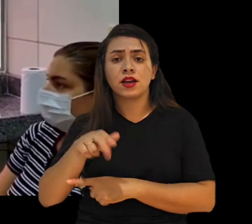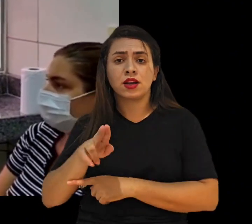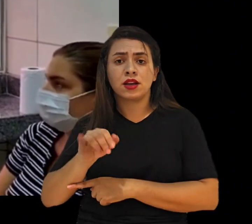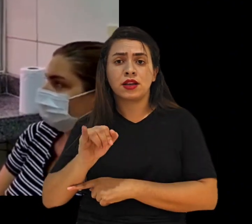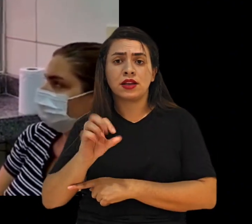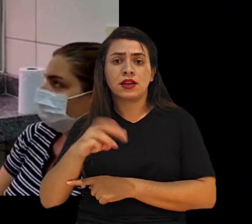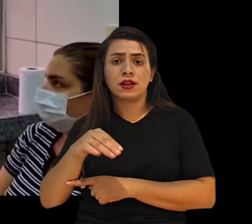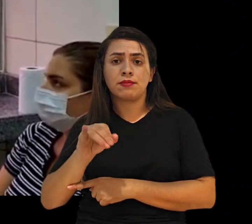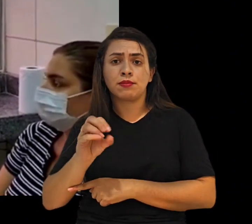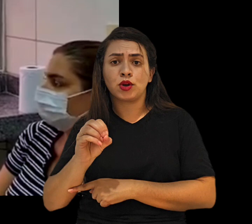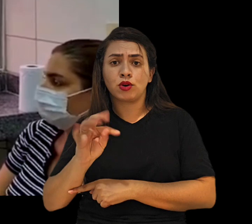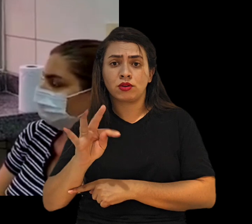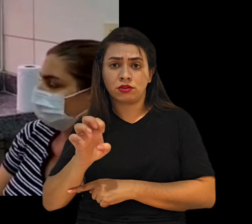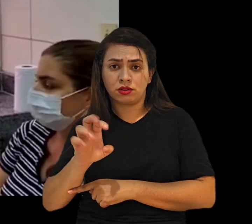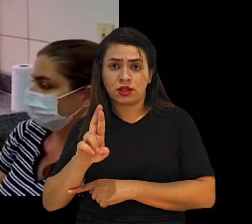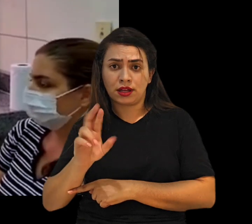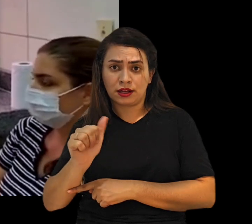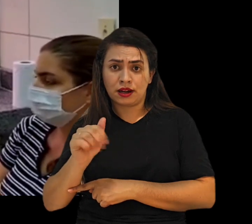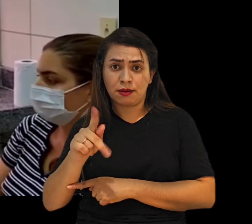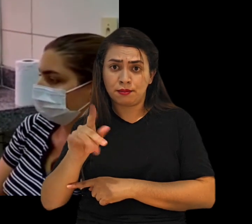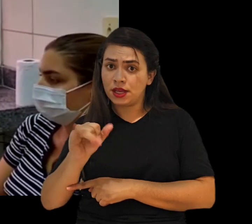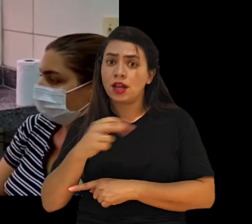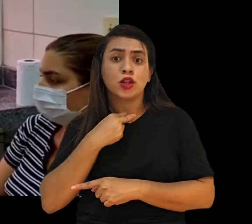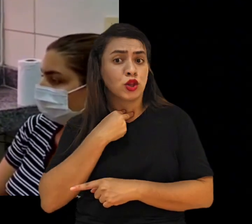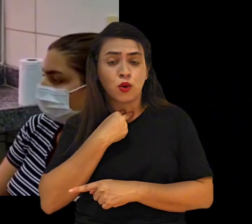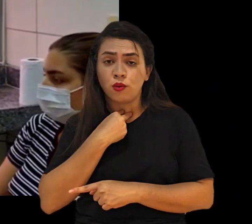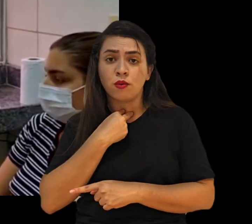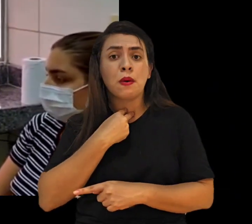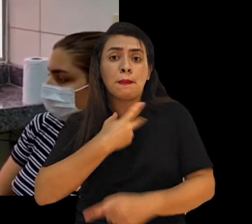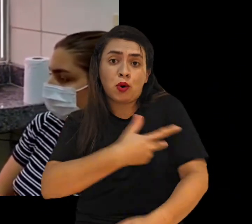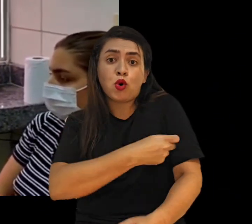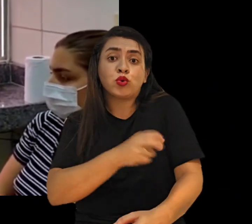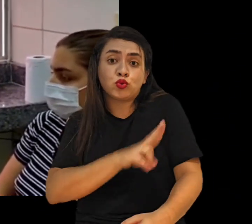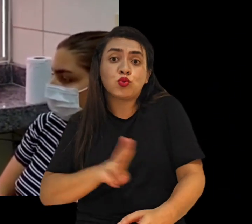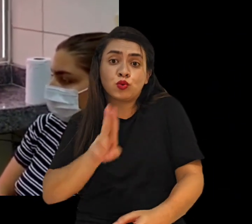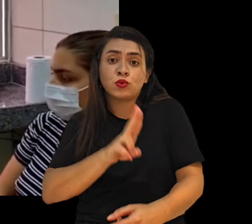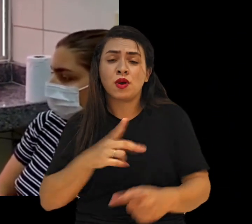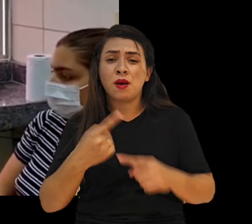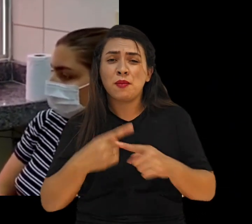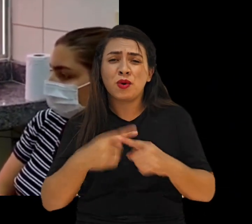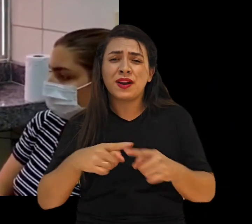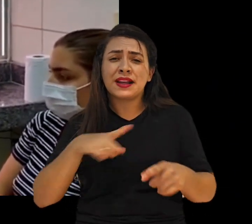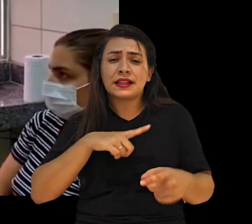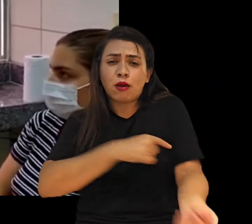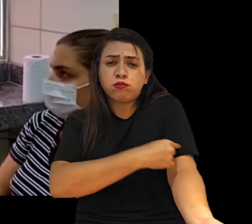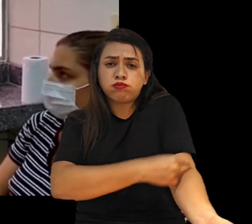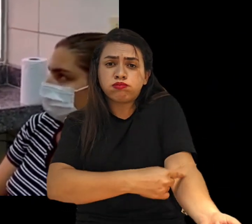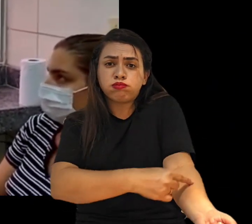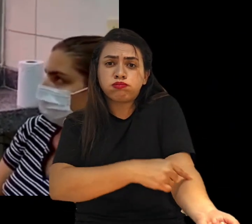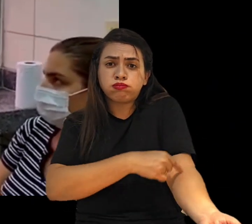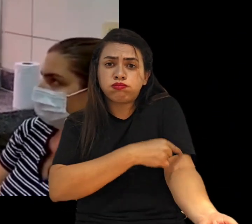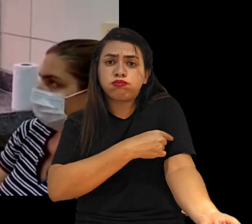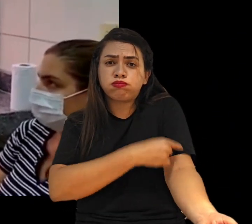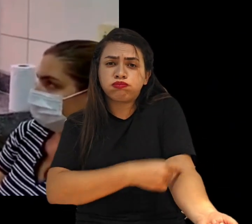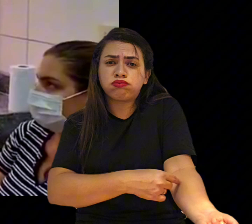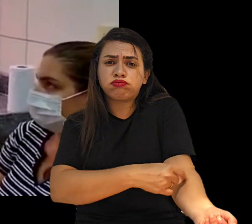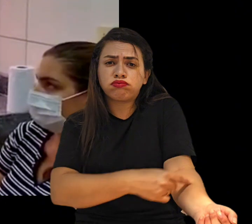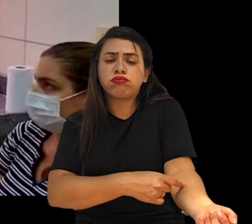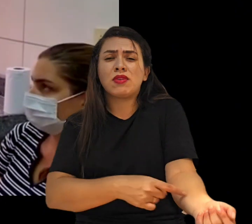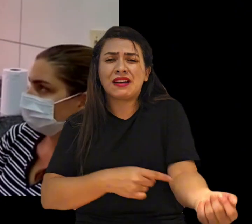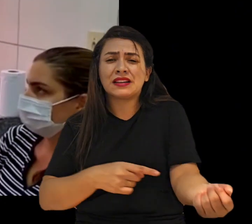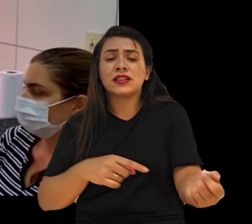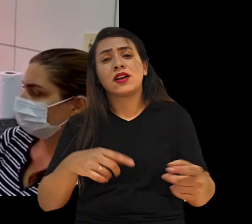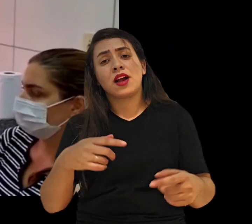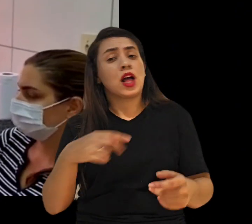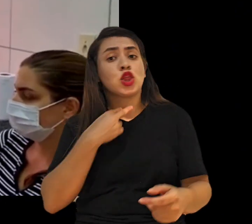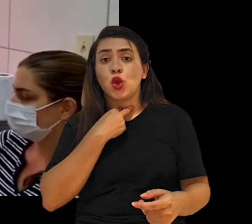Tá? Normalmente, por exemplo, se tem uma fístula que o paciente faz hemodiálise, não se coleta no braço que